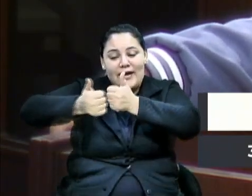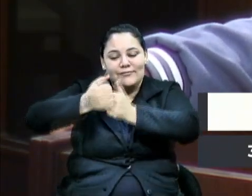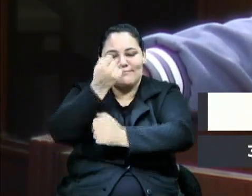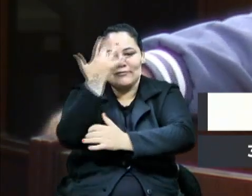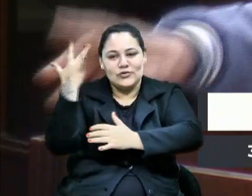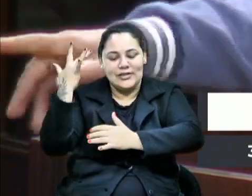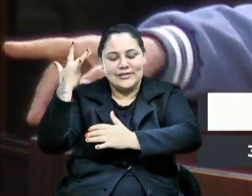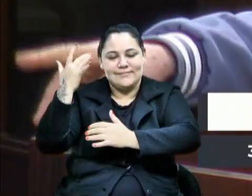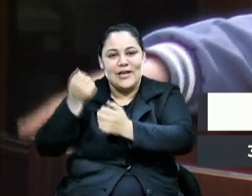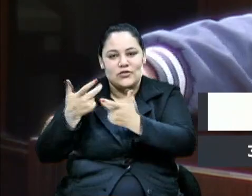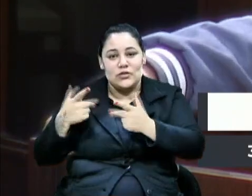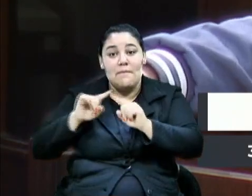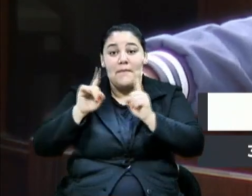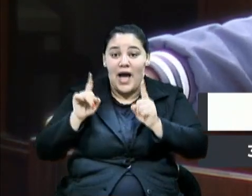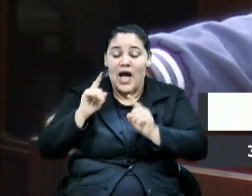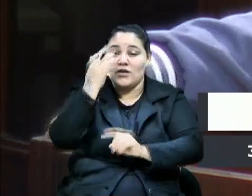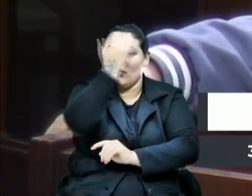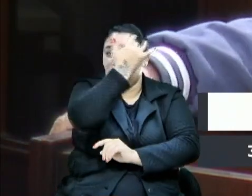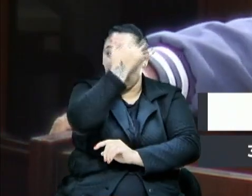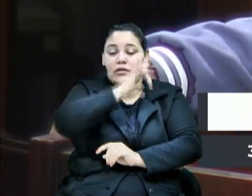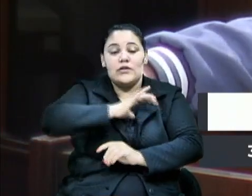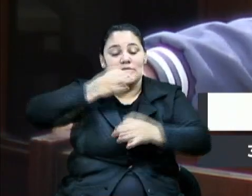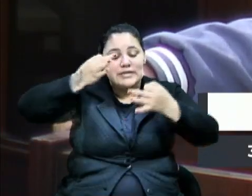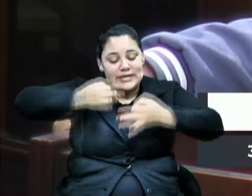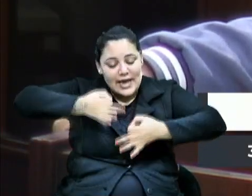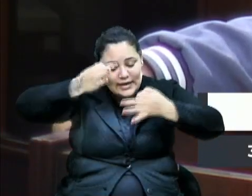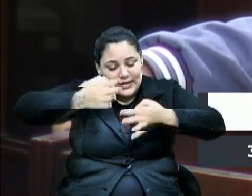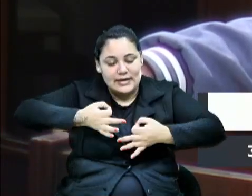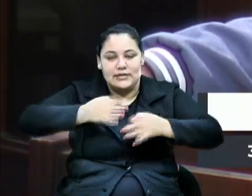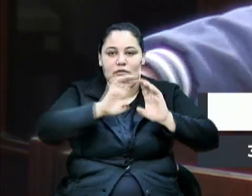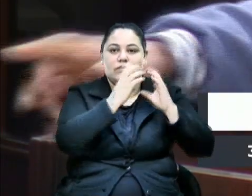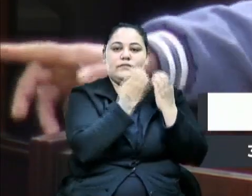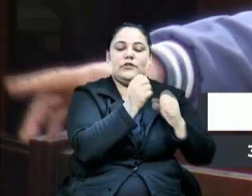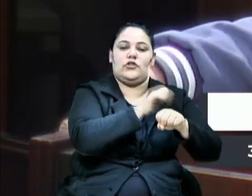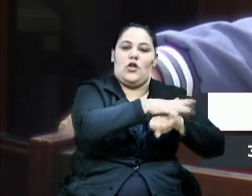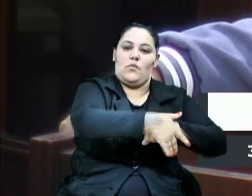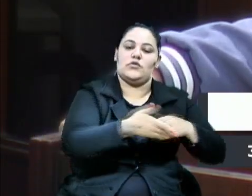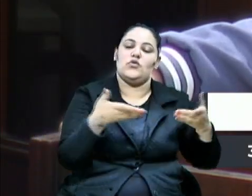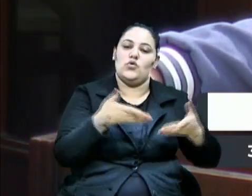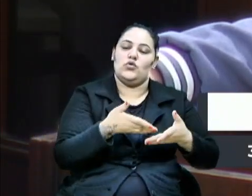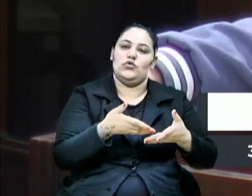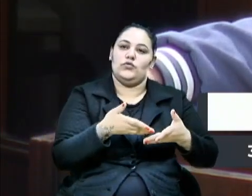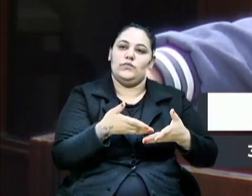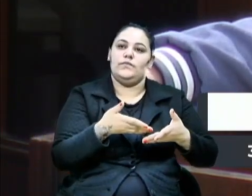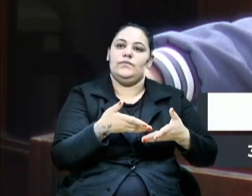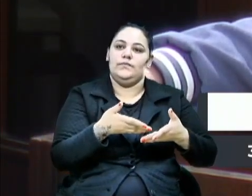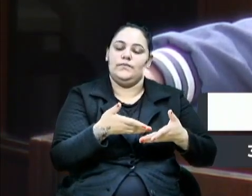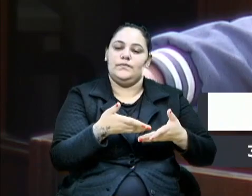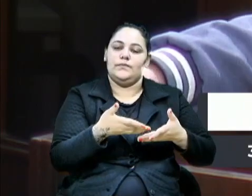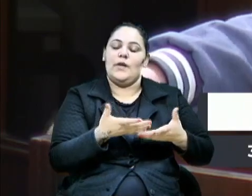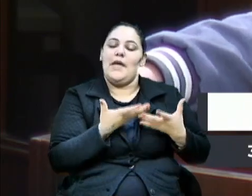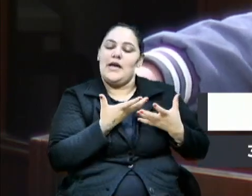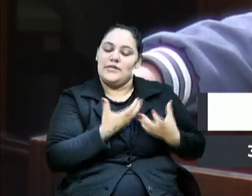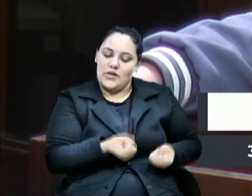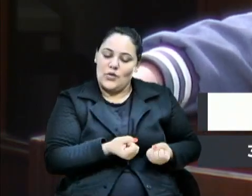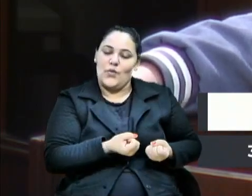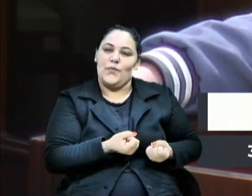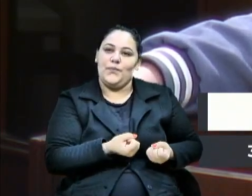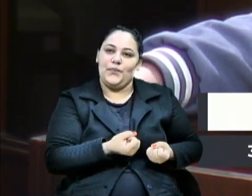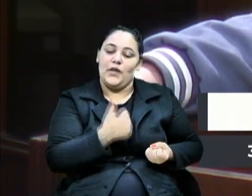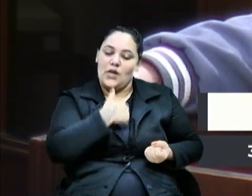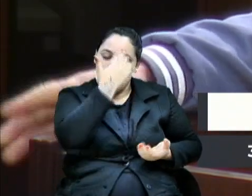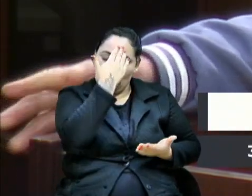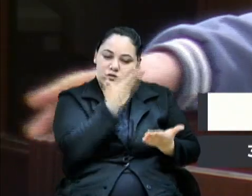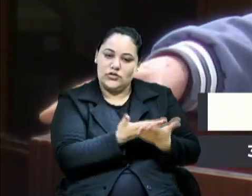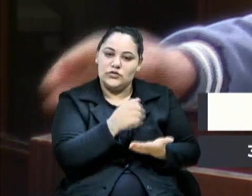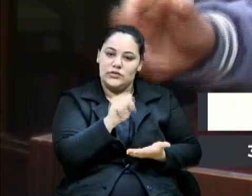certeza, principalmente a partir desta manhã, comunidade de Galópolis, que prontamente me atendeu, que eu acredito sim, ele